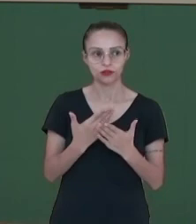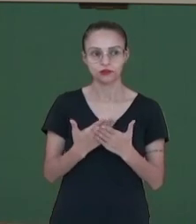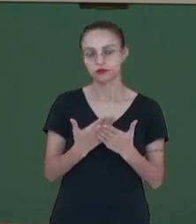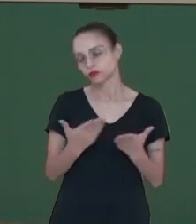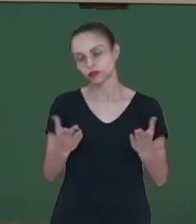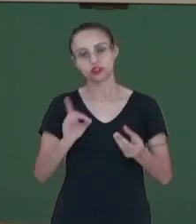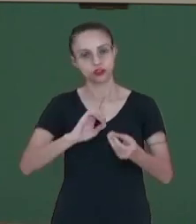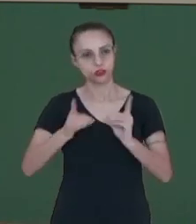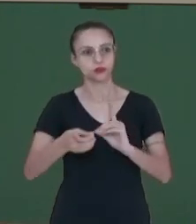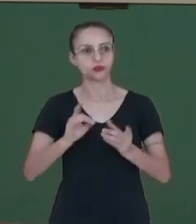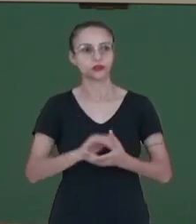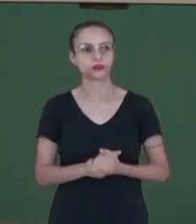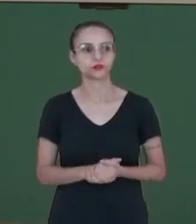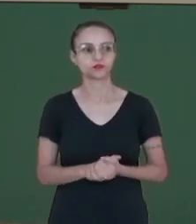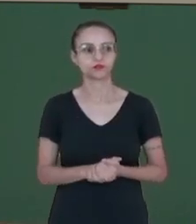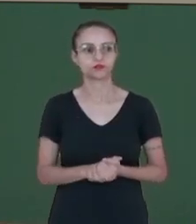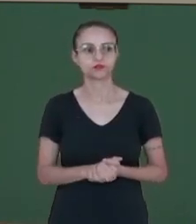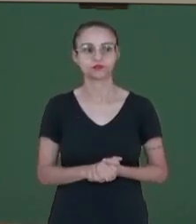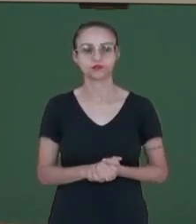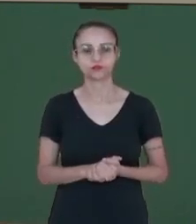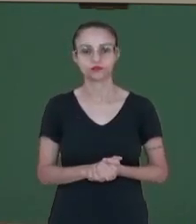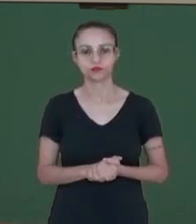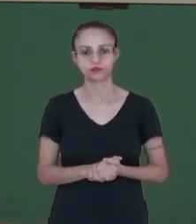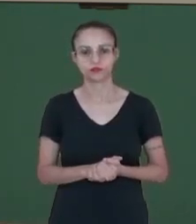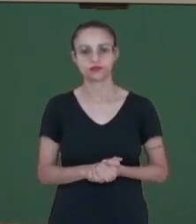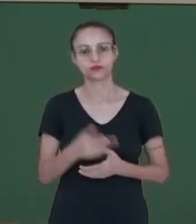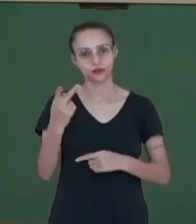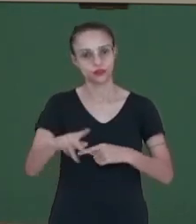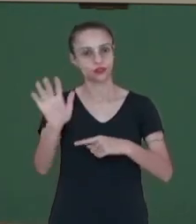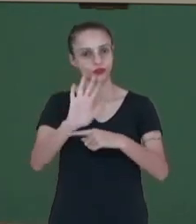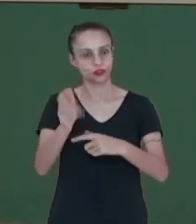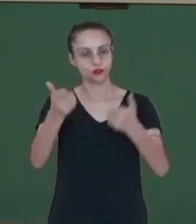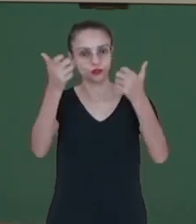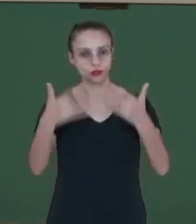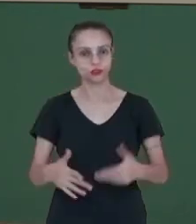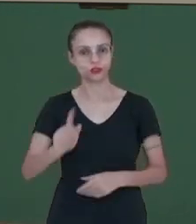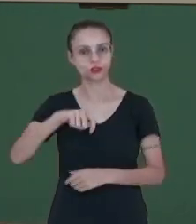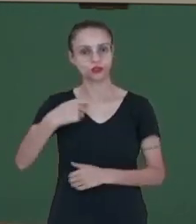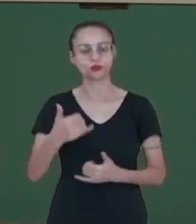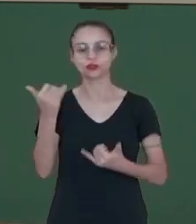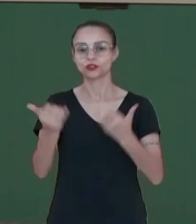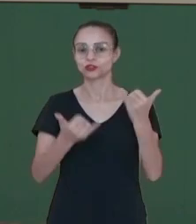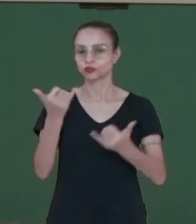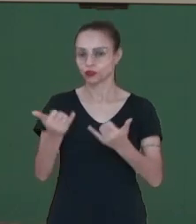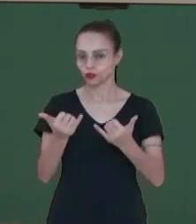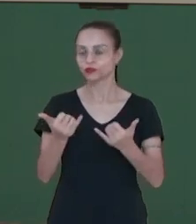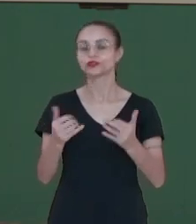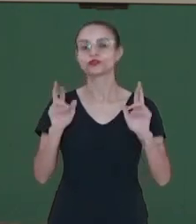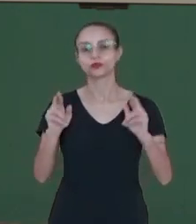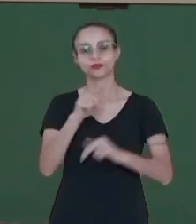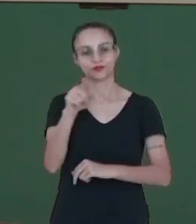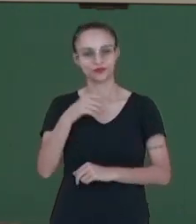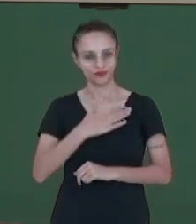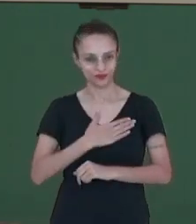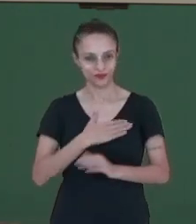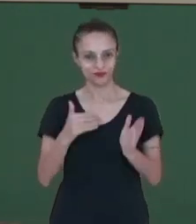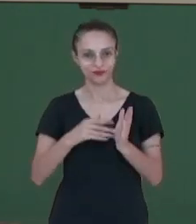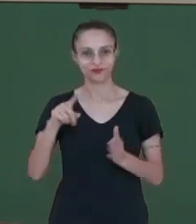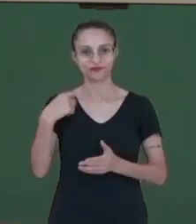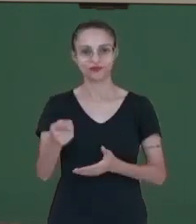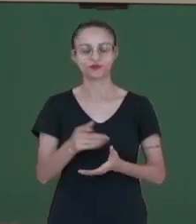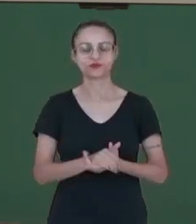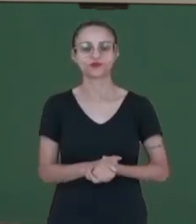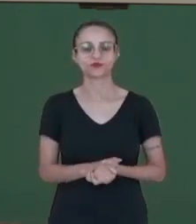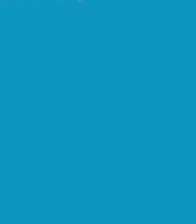alguma dinâmica. Nesse vídeo nós falamos sobre jogos, espero que tenham gostado, até breve.